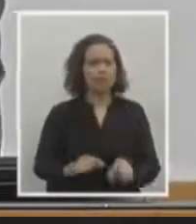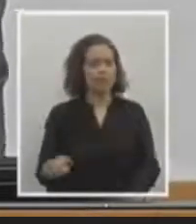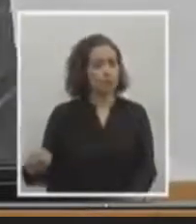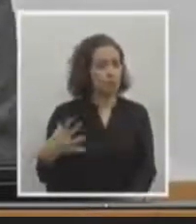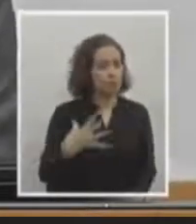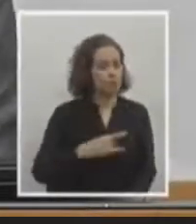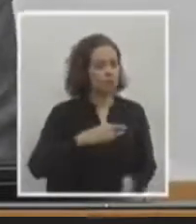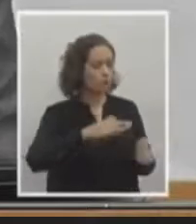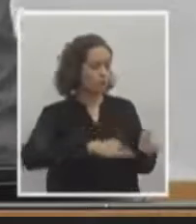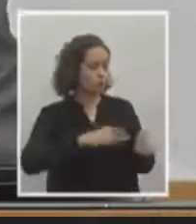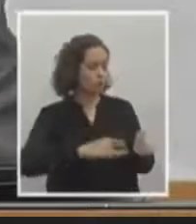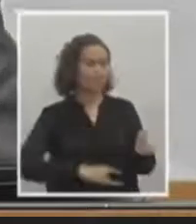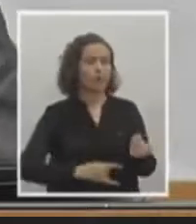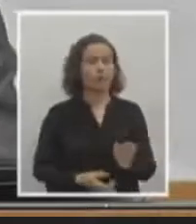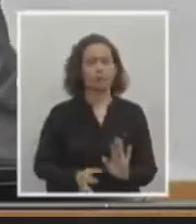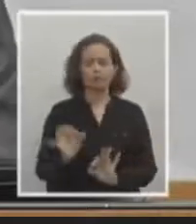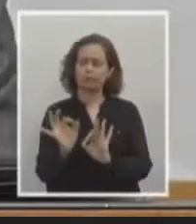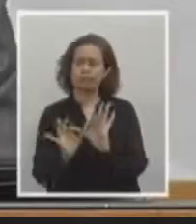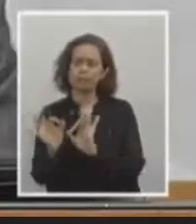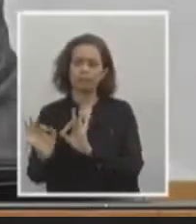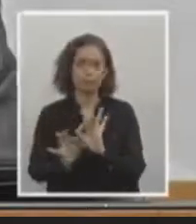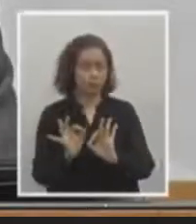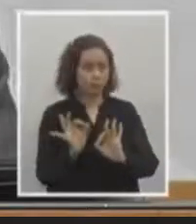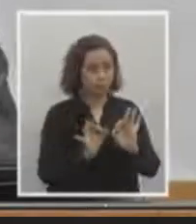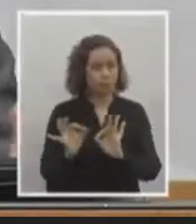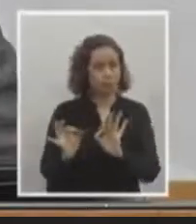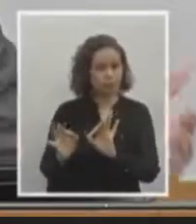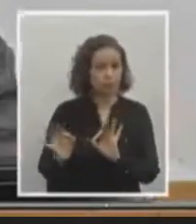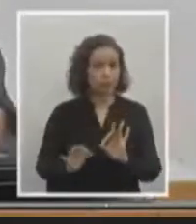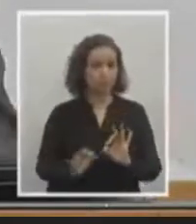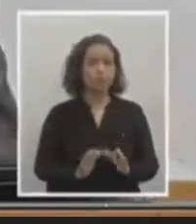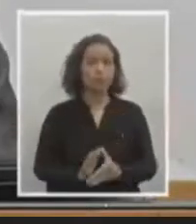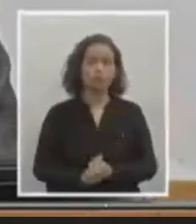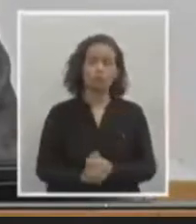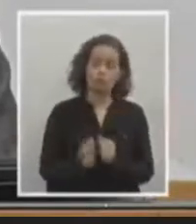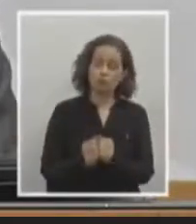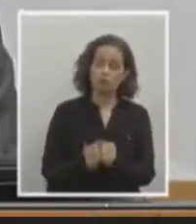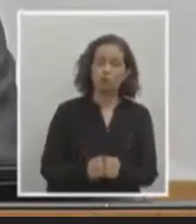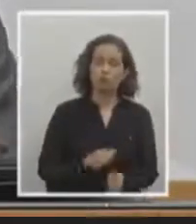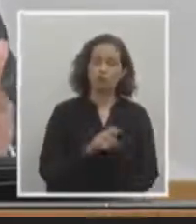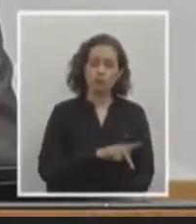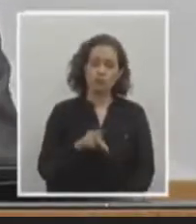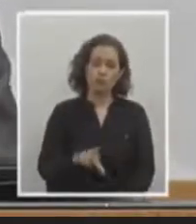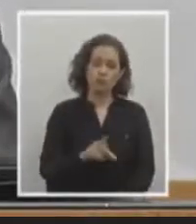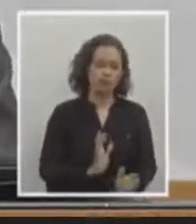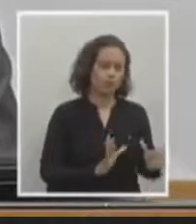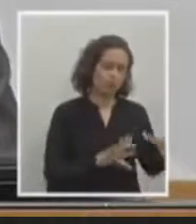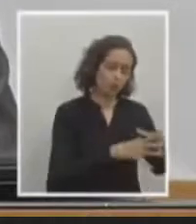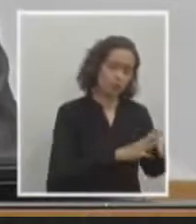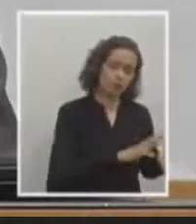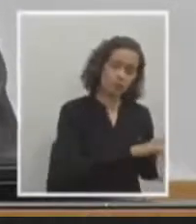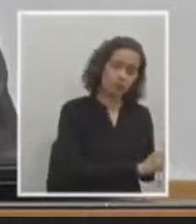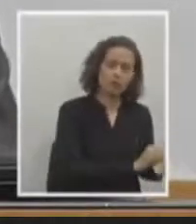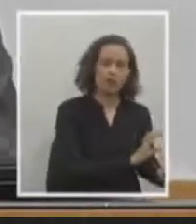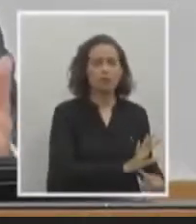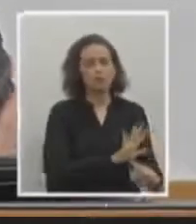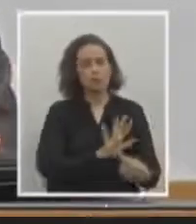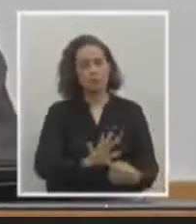será elaborado, e aqui eu sugiro que seja elaborado com os professores efetivos, apresentando mais uma